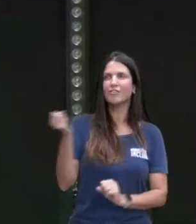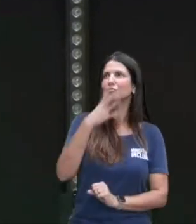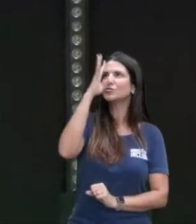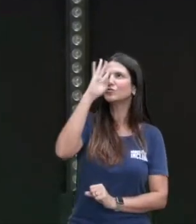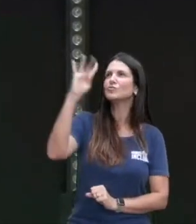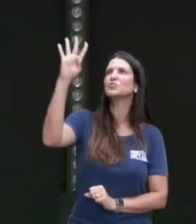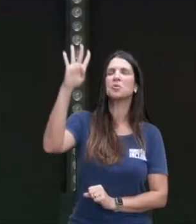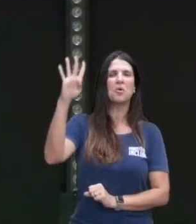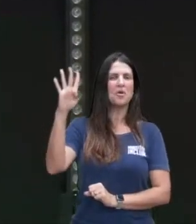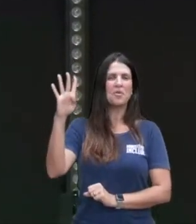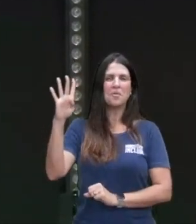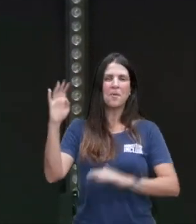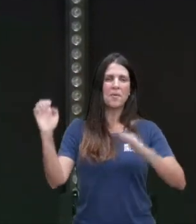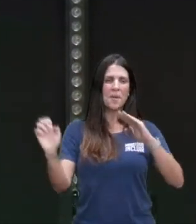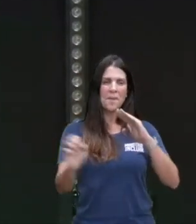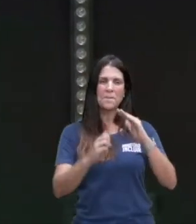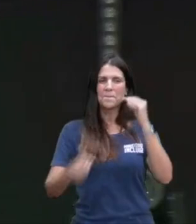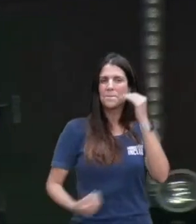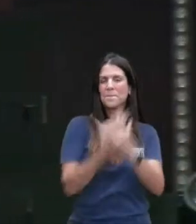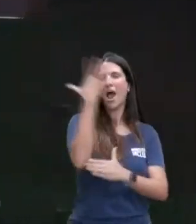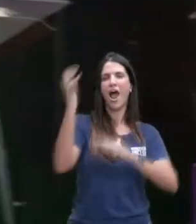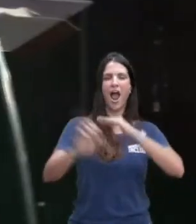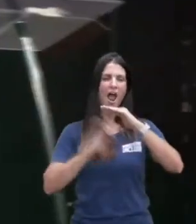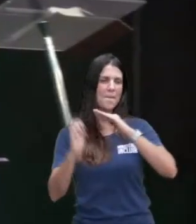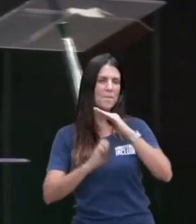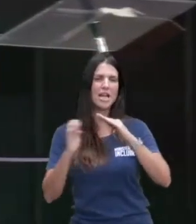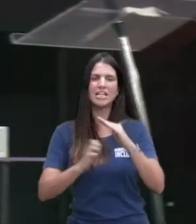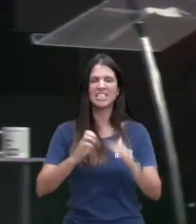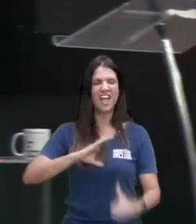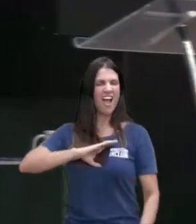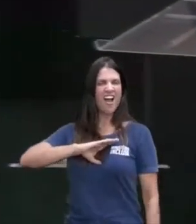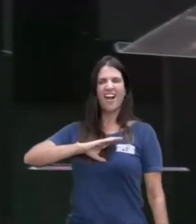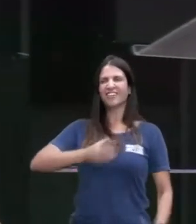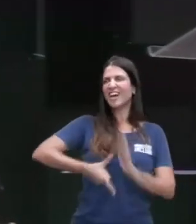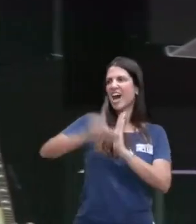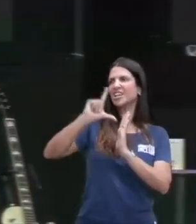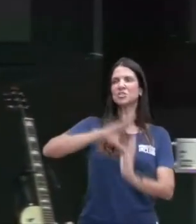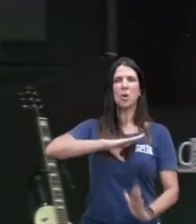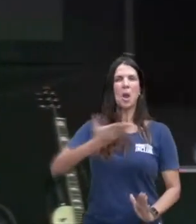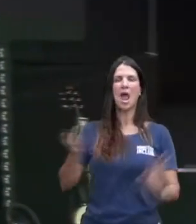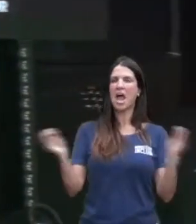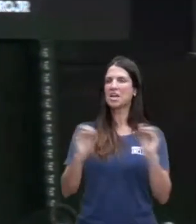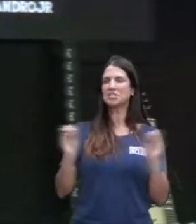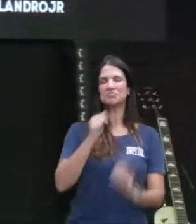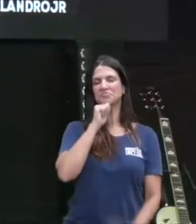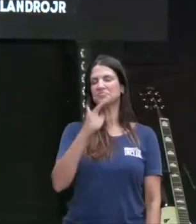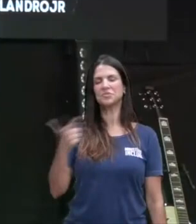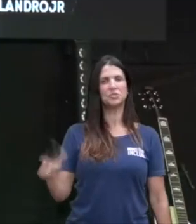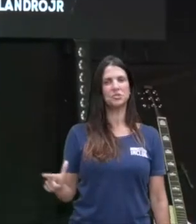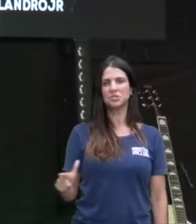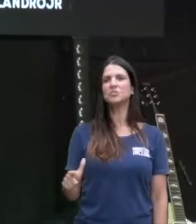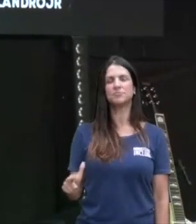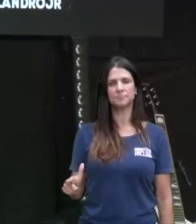para montar empresa que você nunca teve coragem para escrever o poema que você nunca pensou para cantar a canção